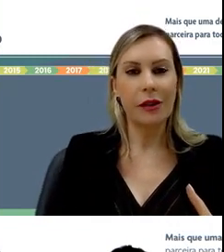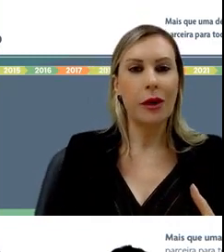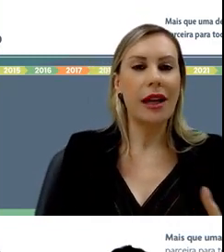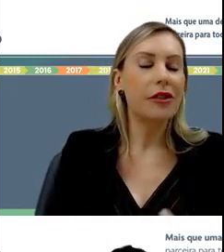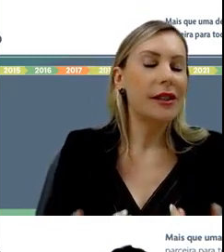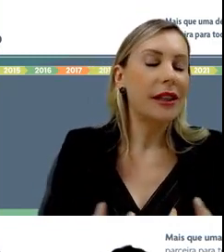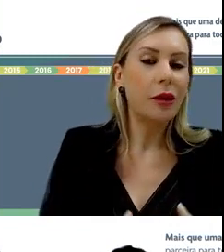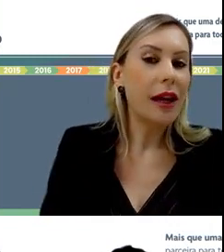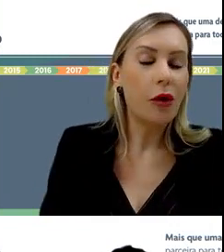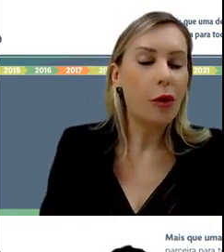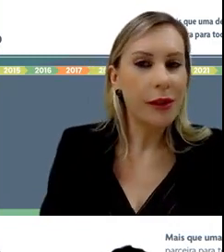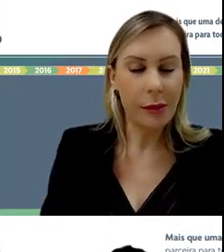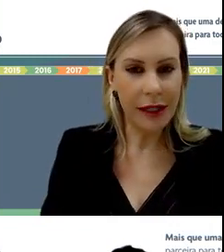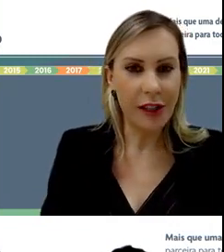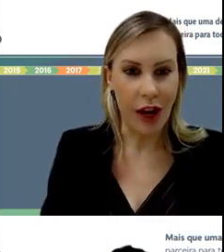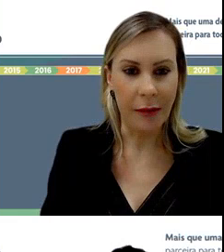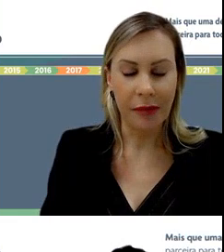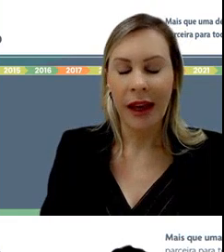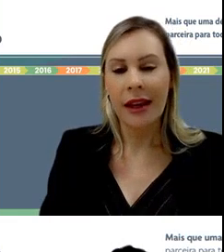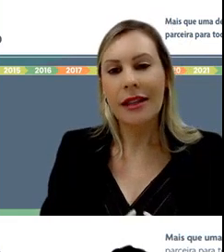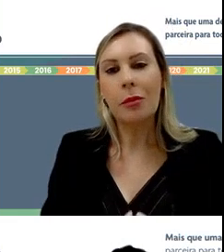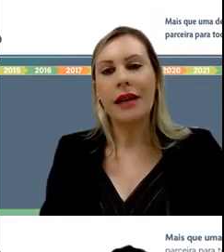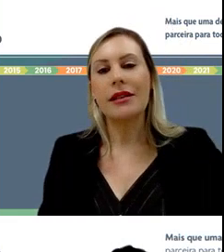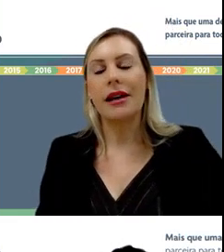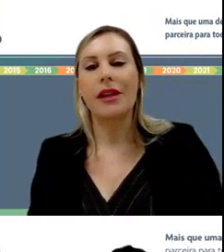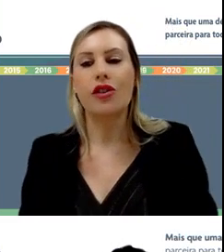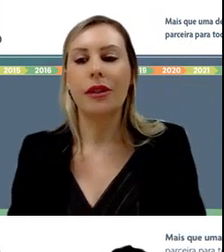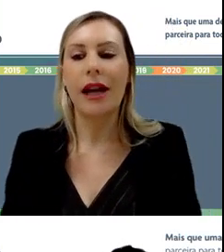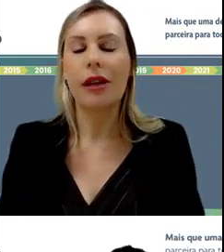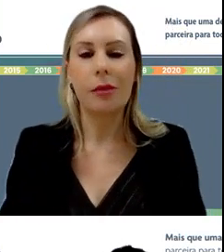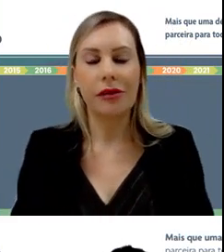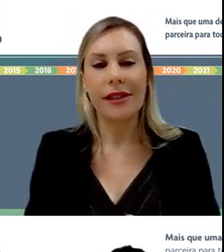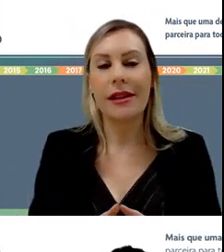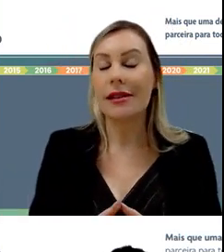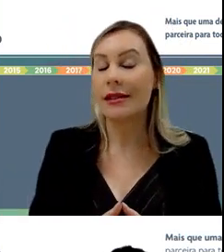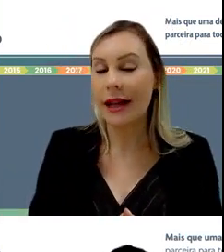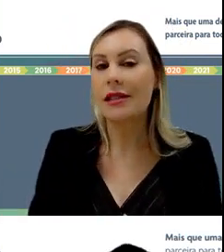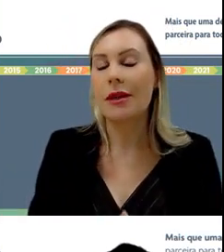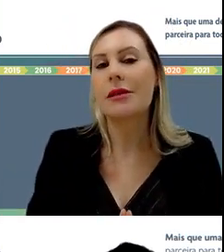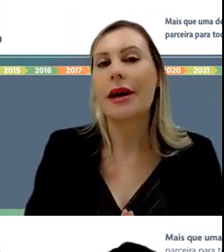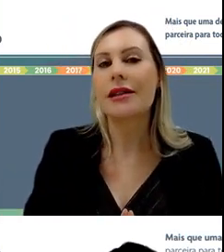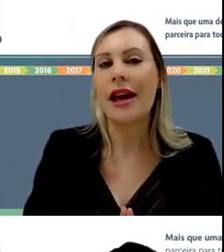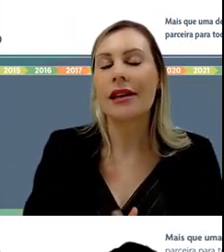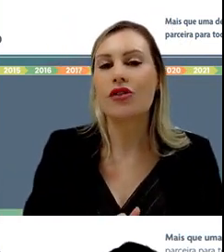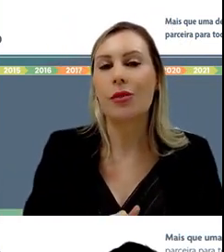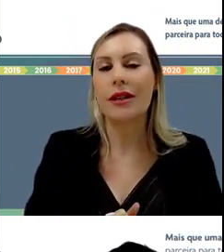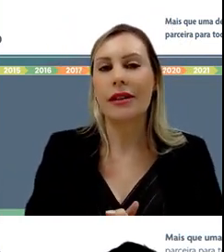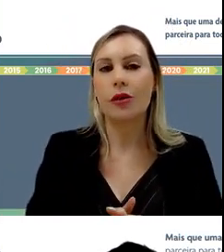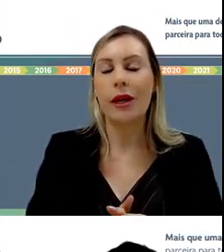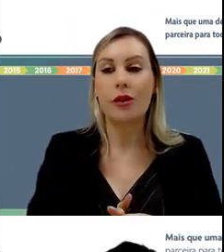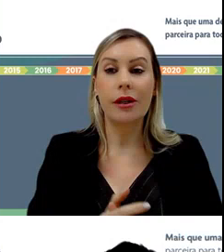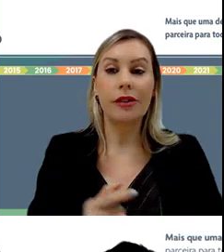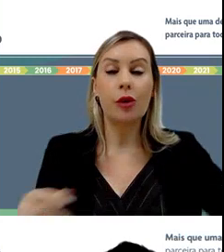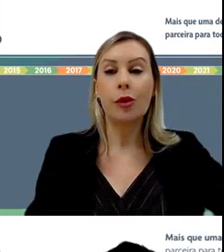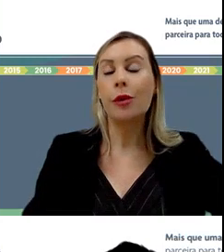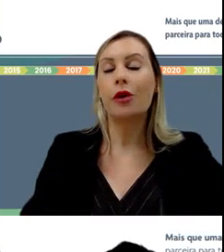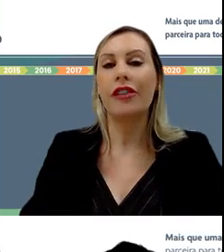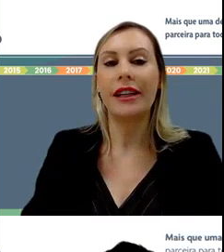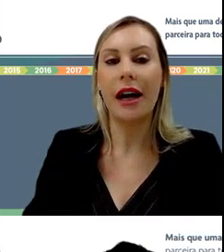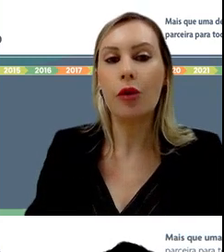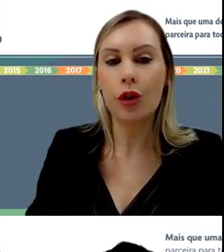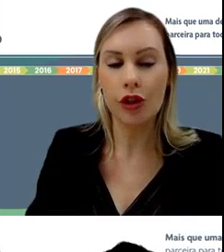sua aposentadoria, você não tem como se planejar. Então, basicamente, eu trago aqui para vocês as 3 principais regras de aposentadoria do